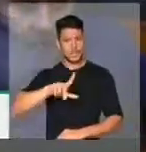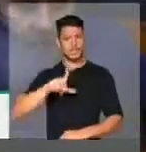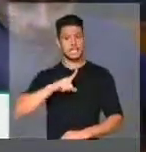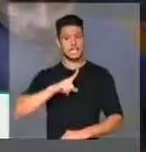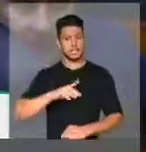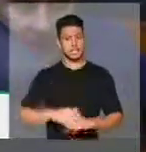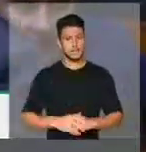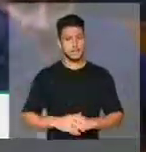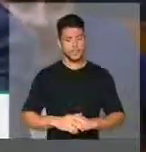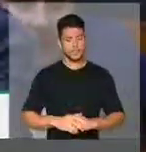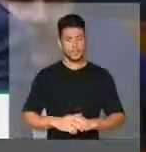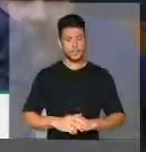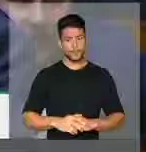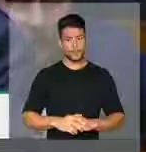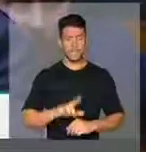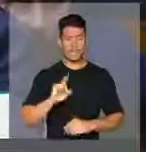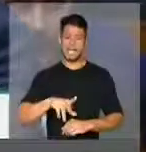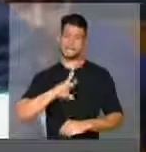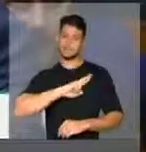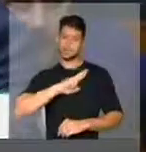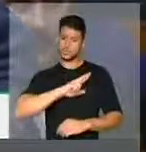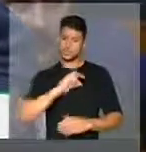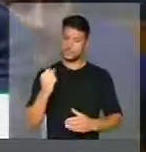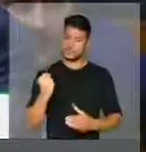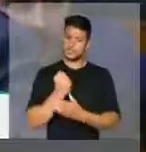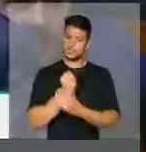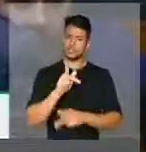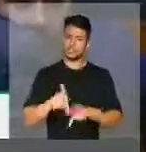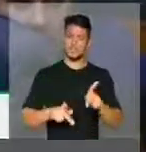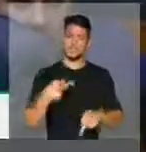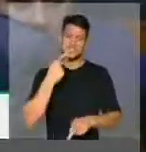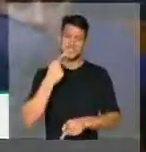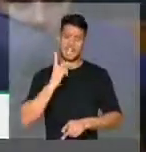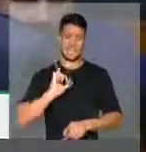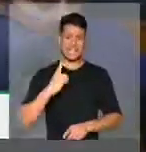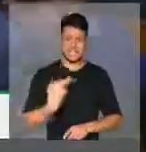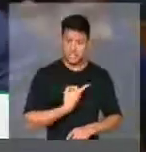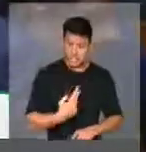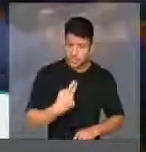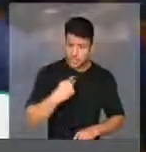militares têm na segurança pública, dizer que o policial militar não serve